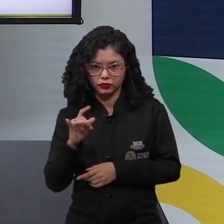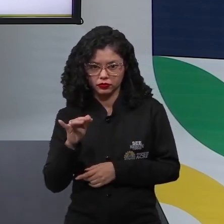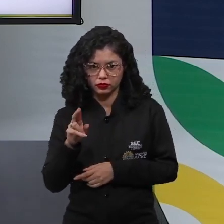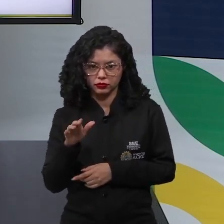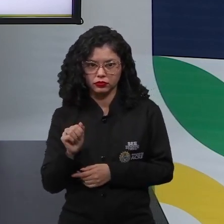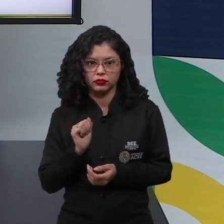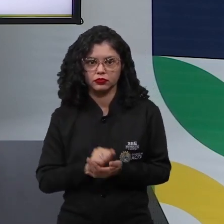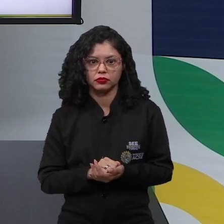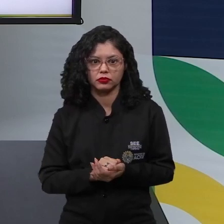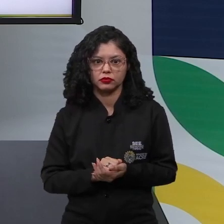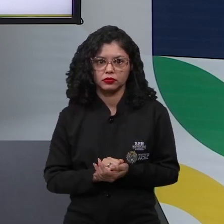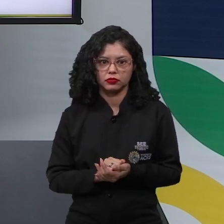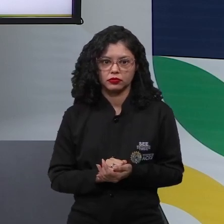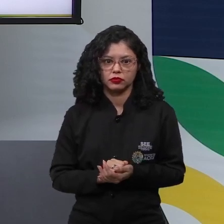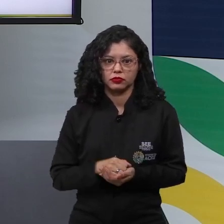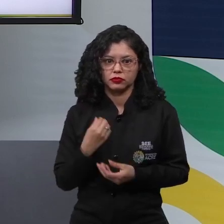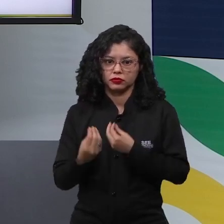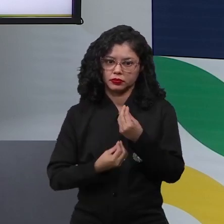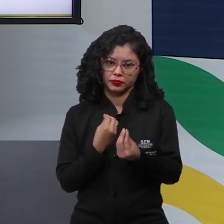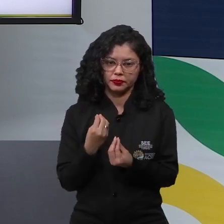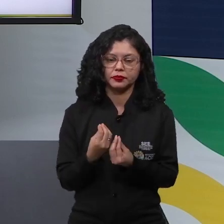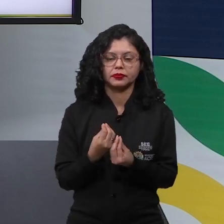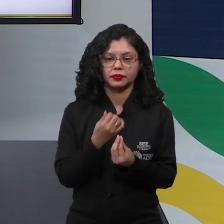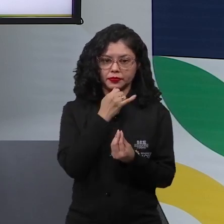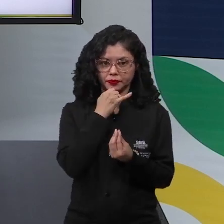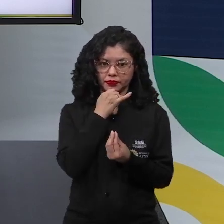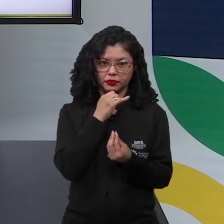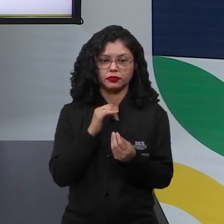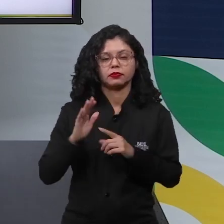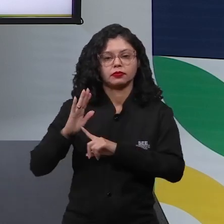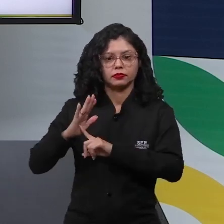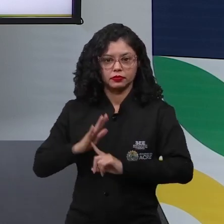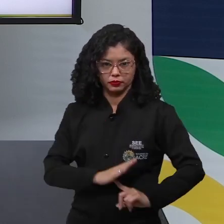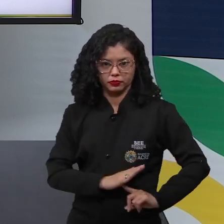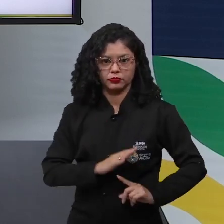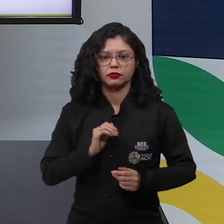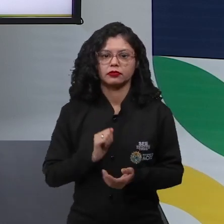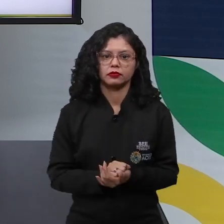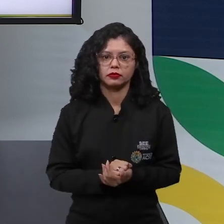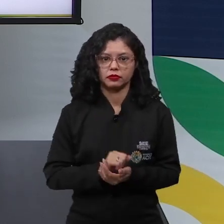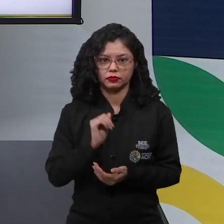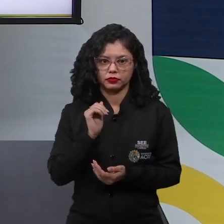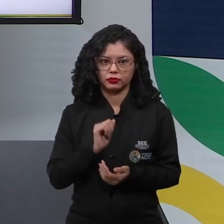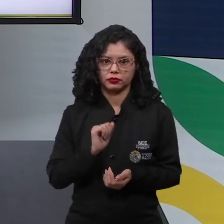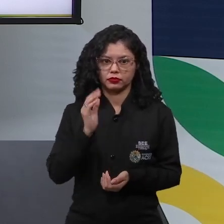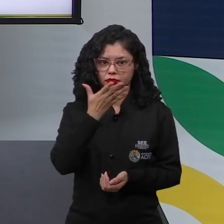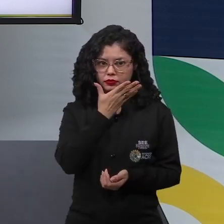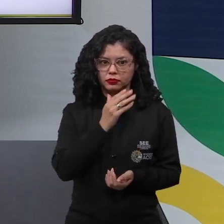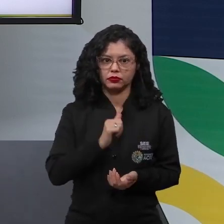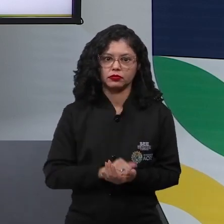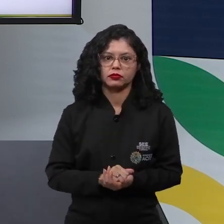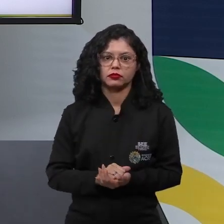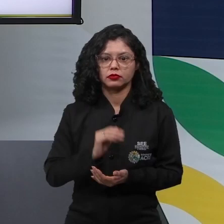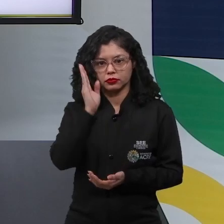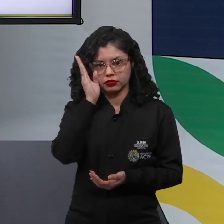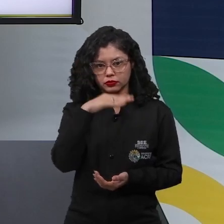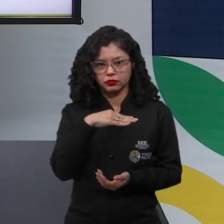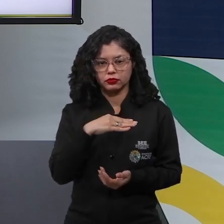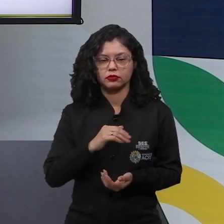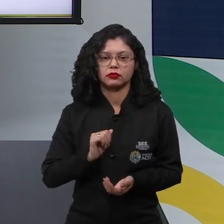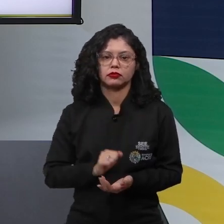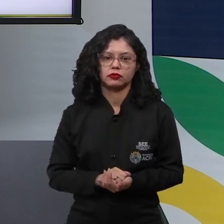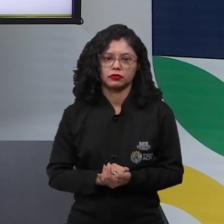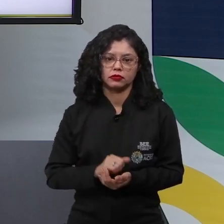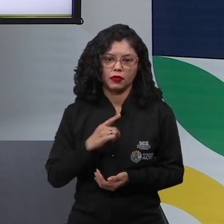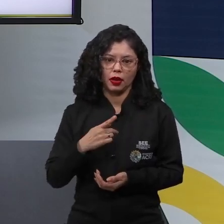probabilidade de desenvolver certos distúrbios, como depressão, mal de Parkinson,